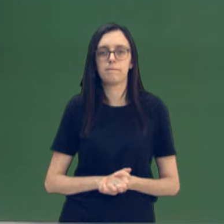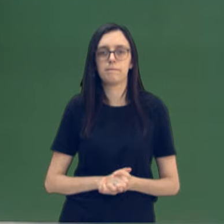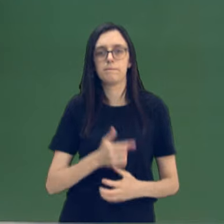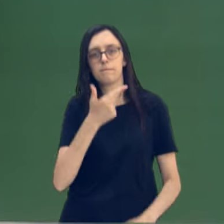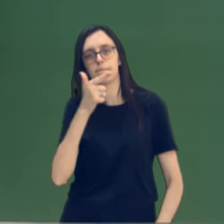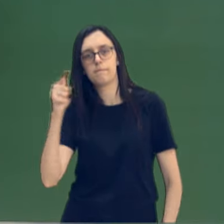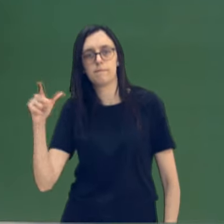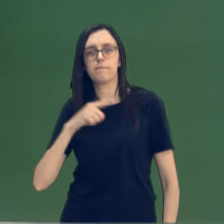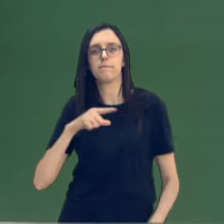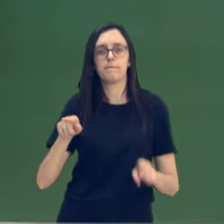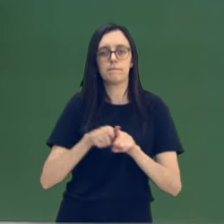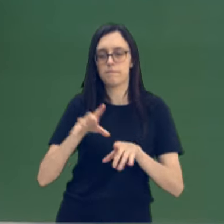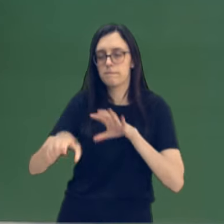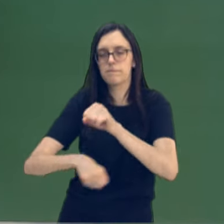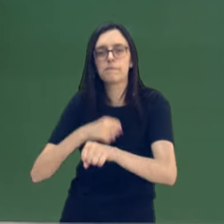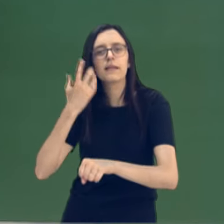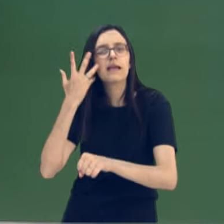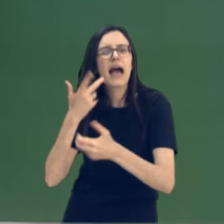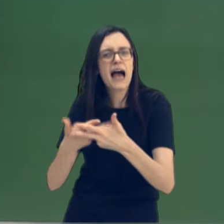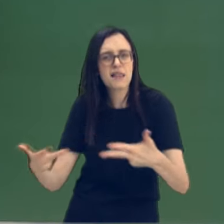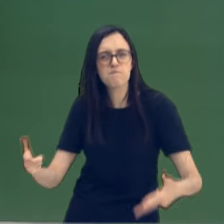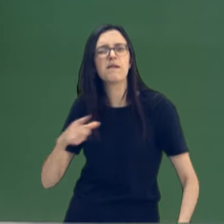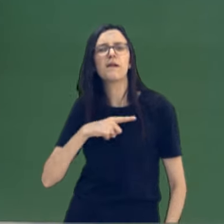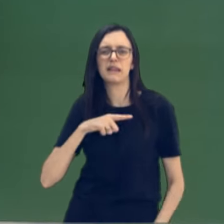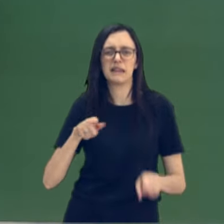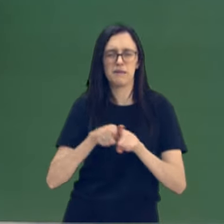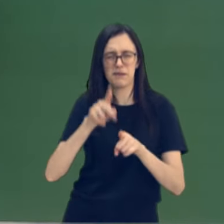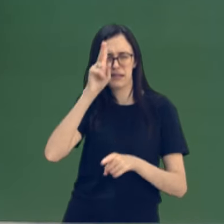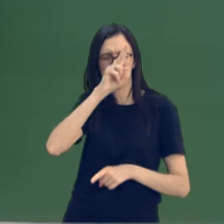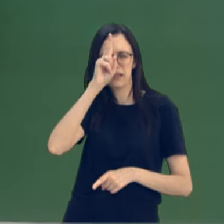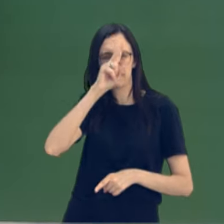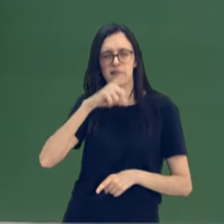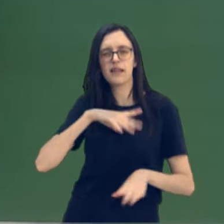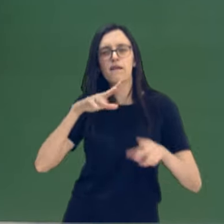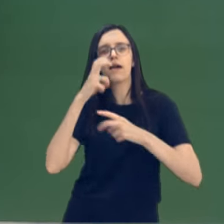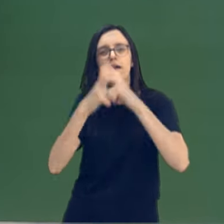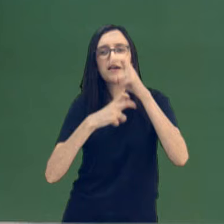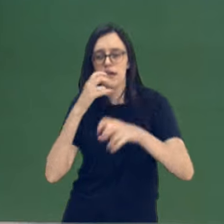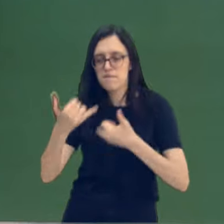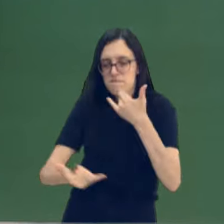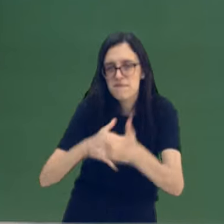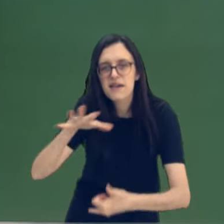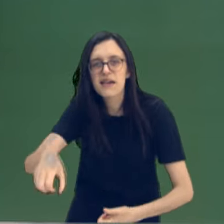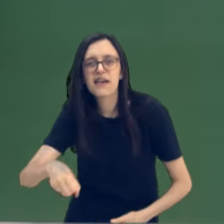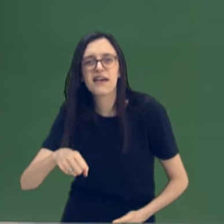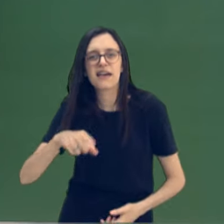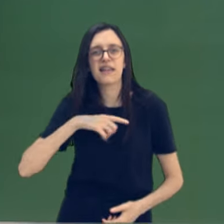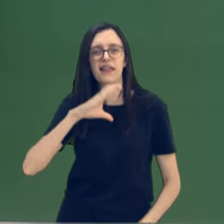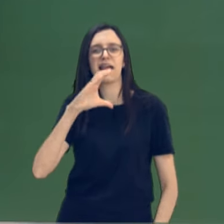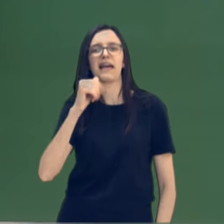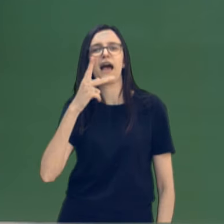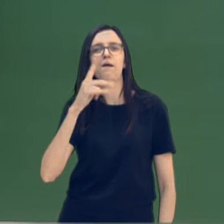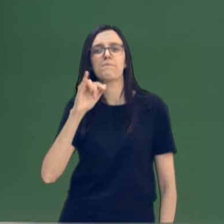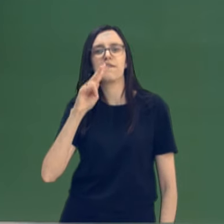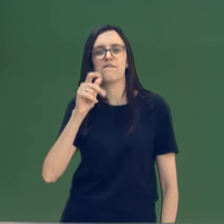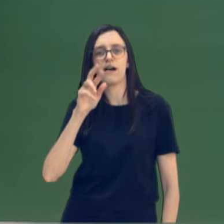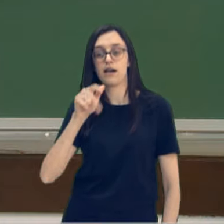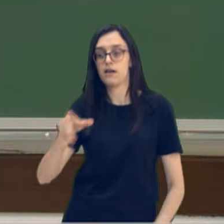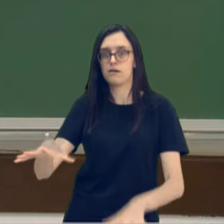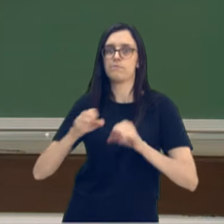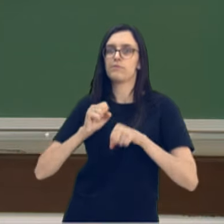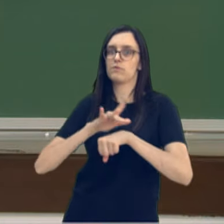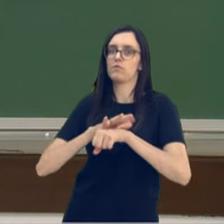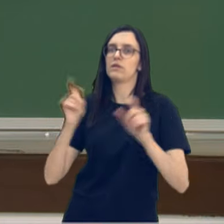Hantavirose, contato com excretas animais. Então, animais contaminados. Lembra o pessoal que vai lá no Parque Barigui brincar com as capivaras? Ela é um dos transmissores de